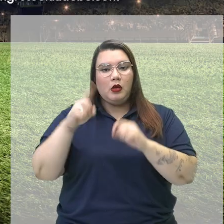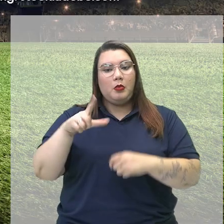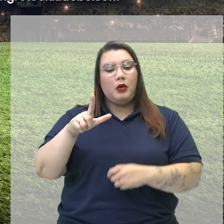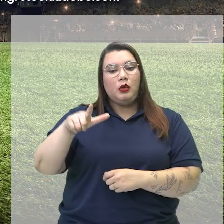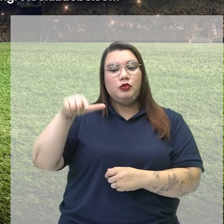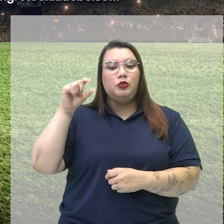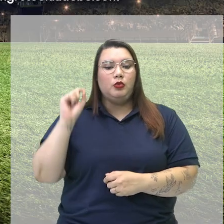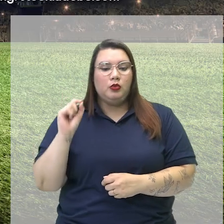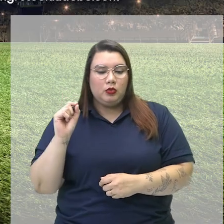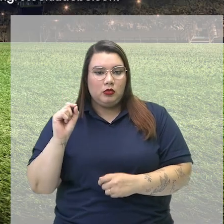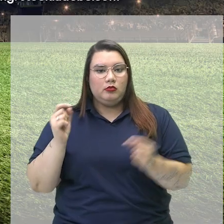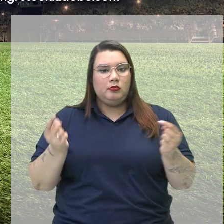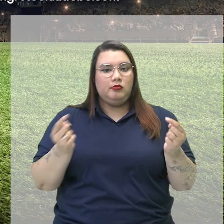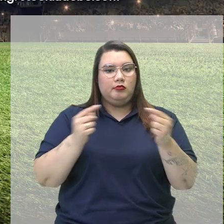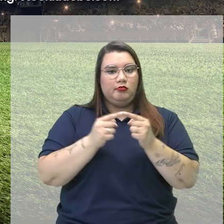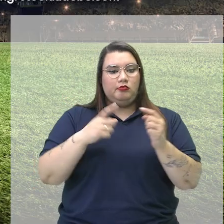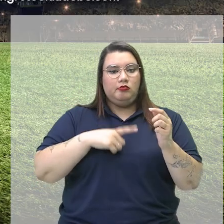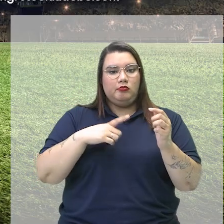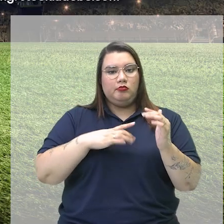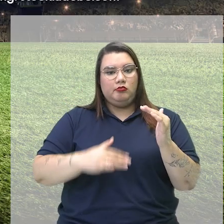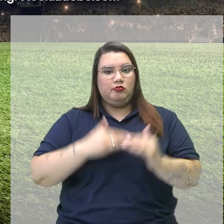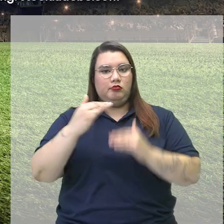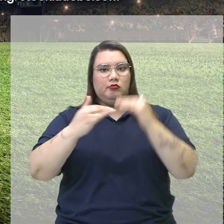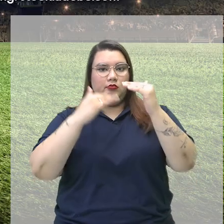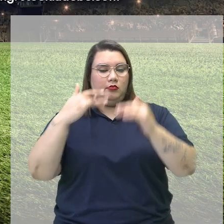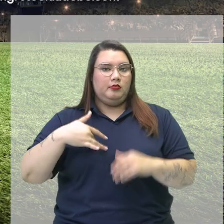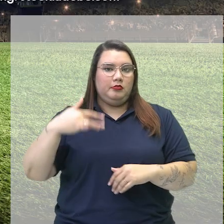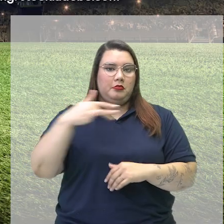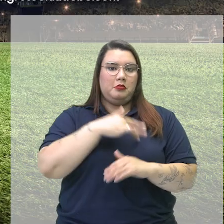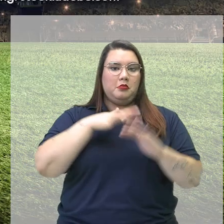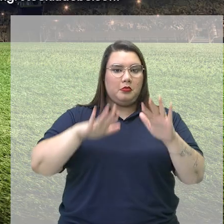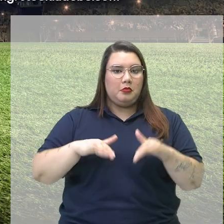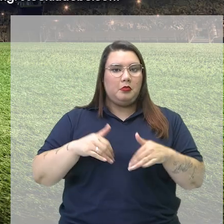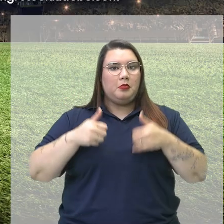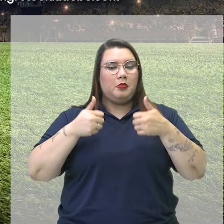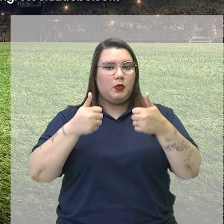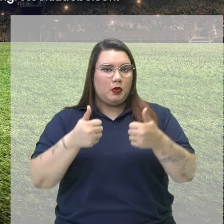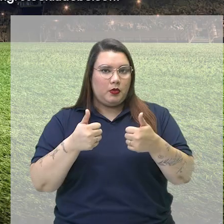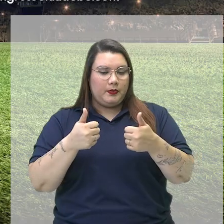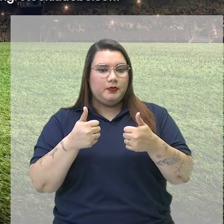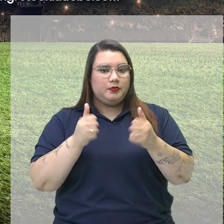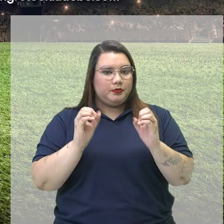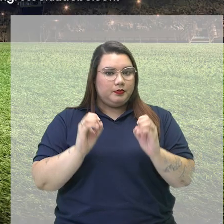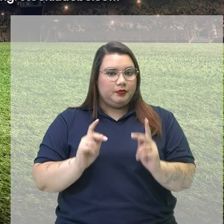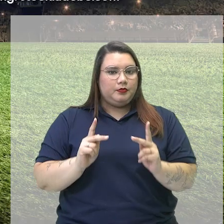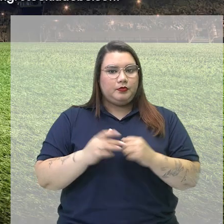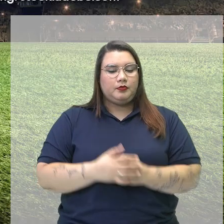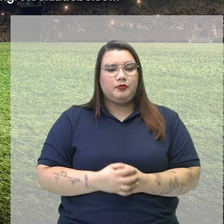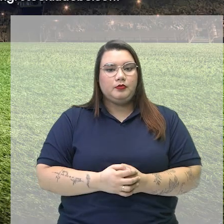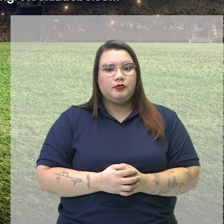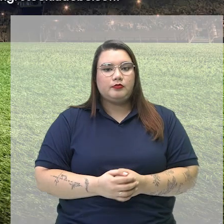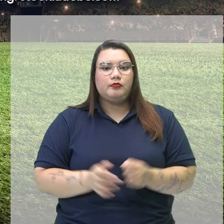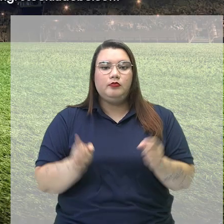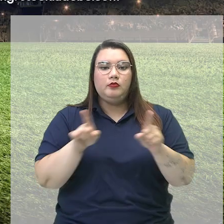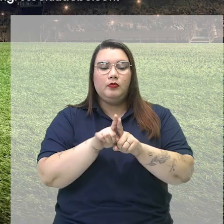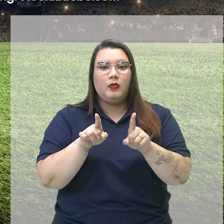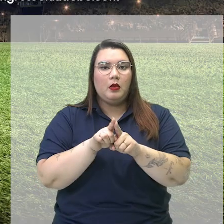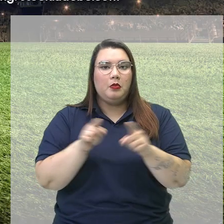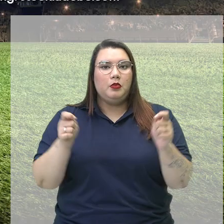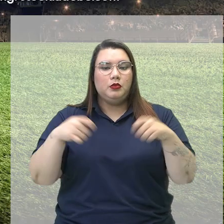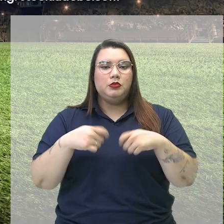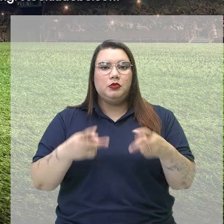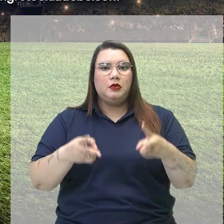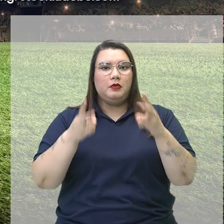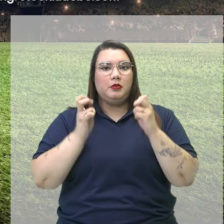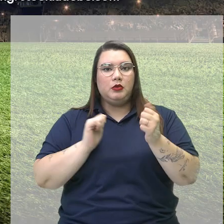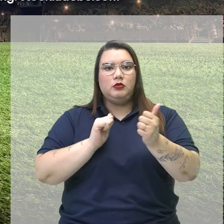justamente para desenvolver a saúde, para melhorar os níveis de saúde. A gente também consegue enxergar o esporte como